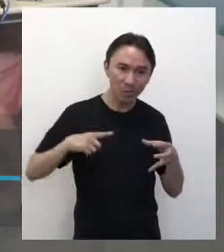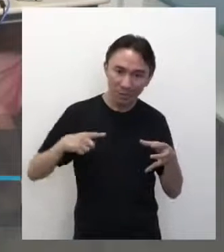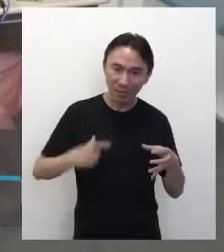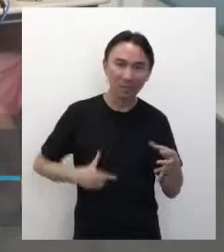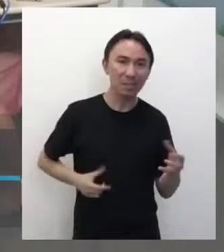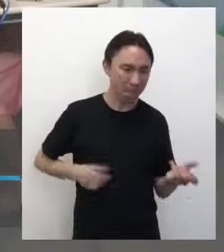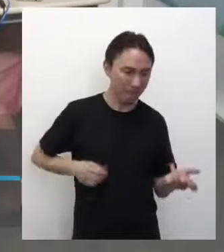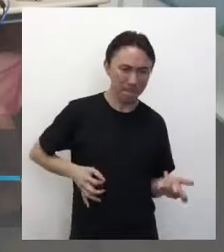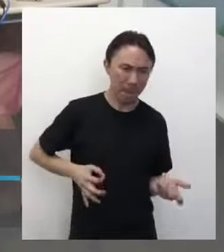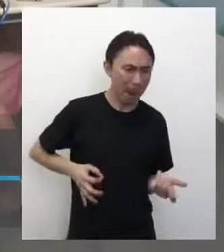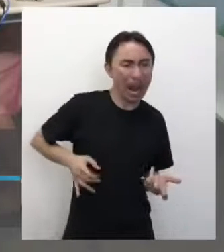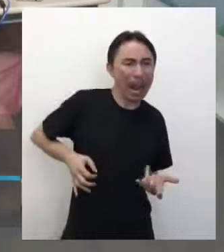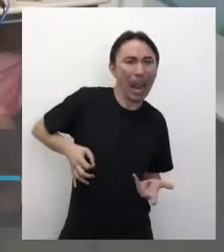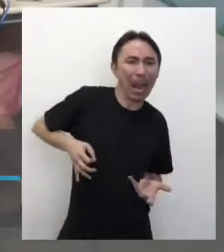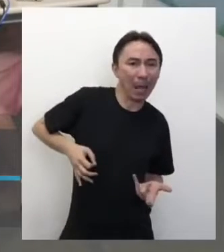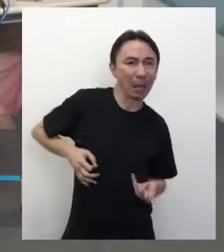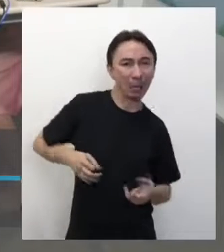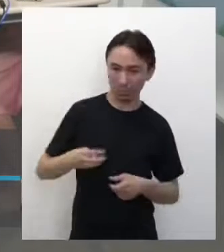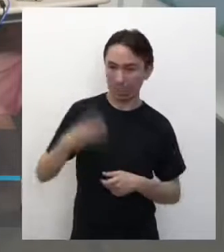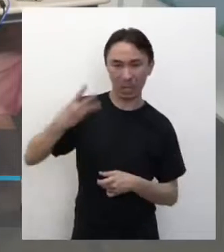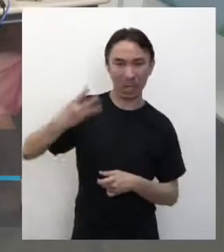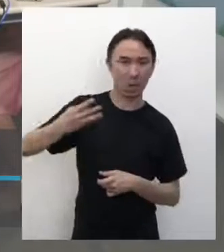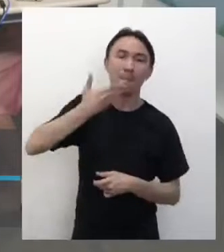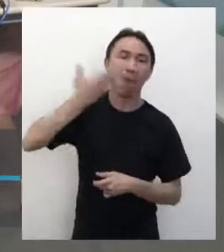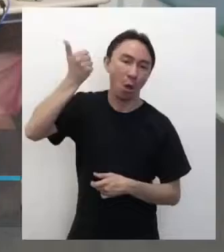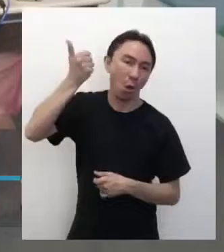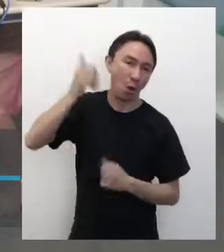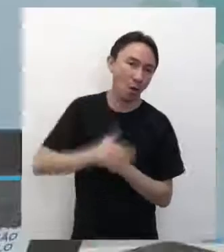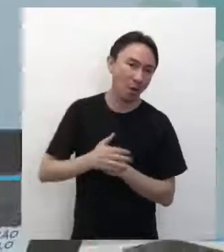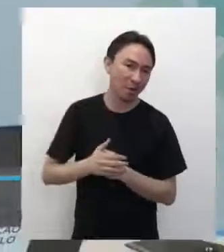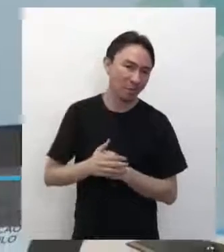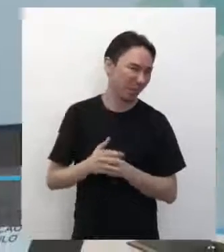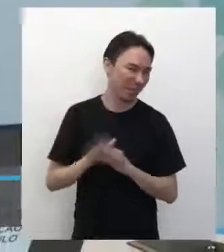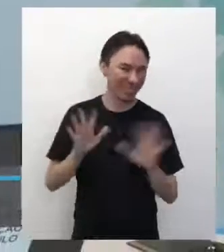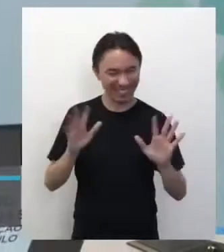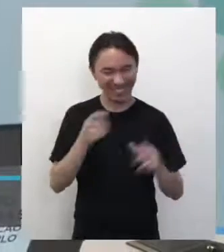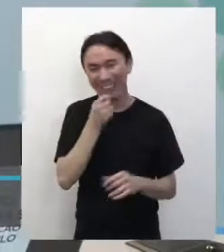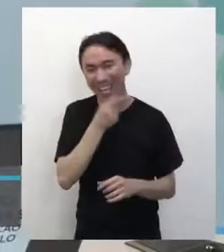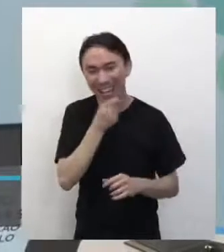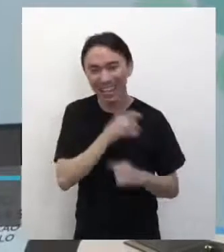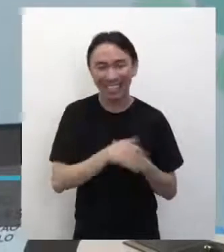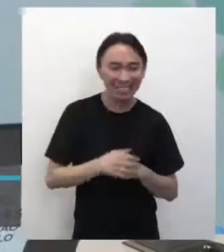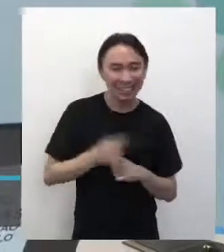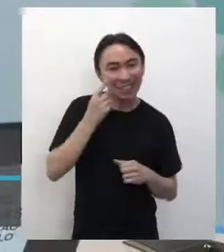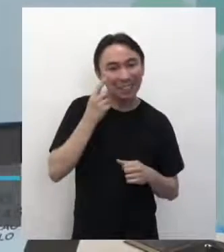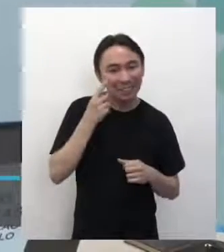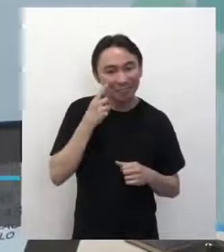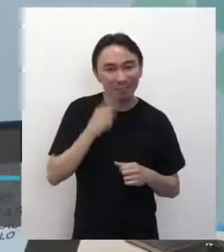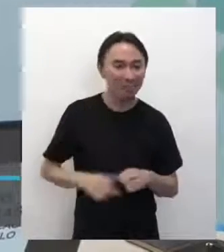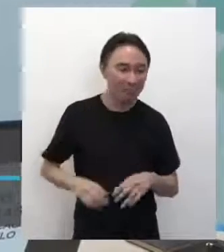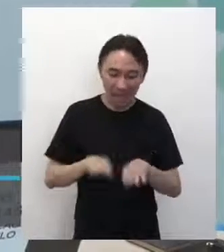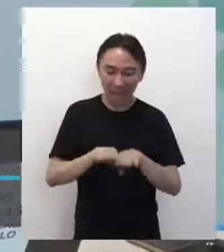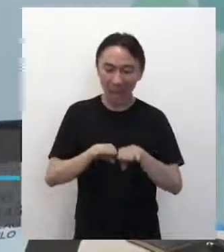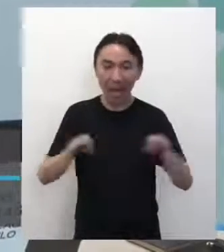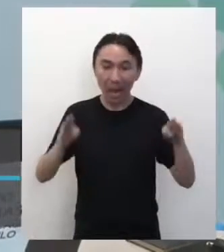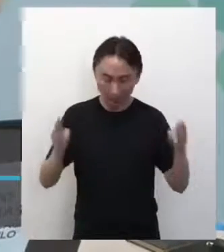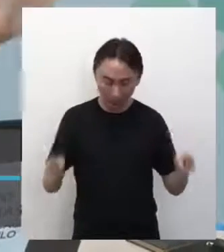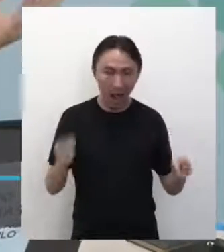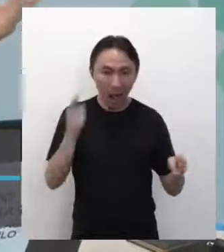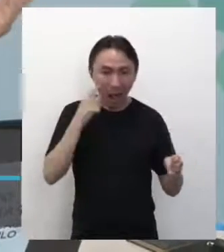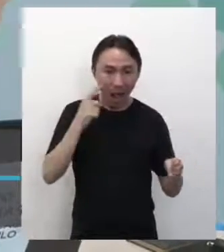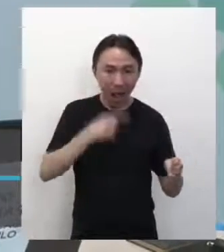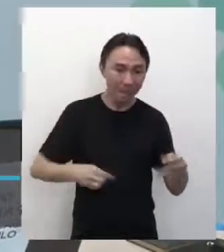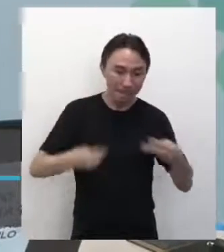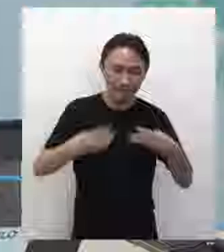Aí a gente tocamos algumas músicas e em cima do caminhão eu me senti um astro, assim, porque aquele caminhão